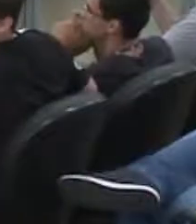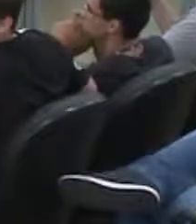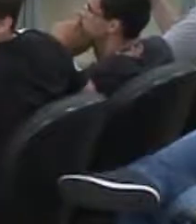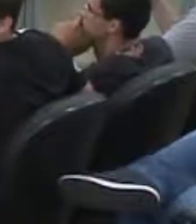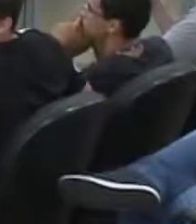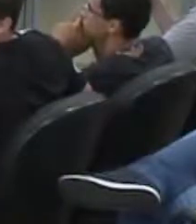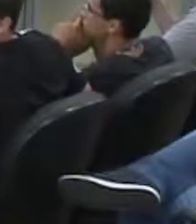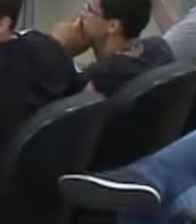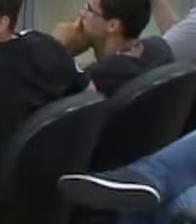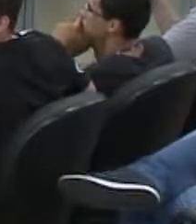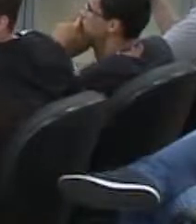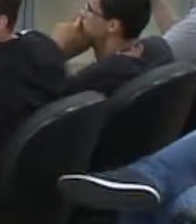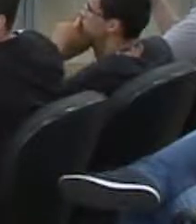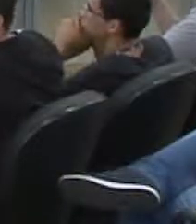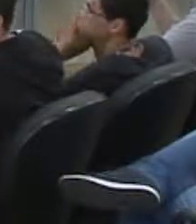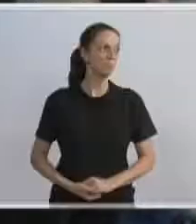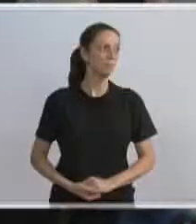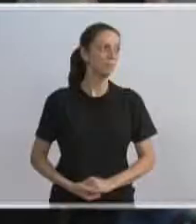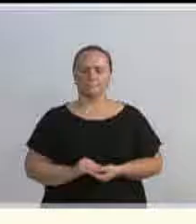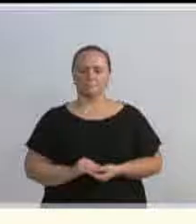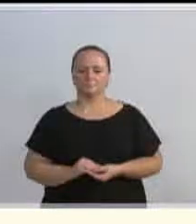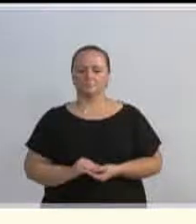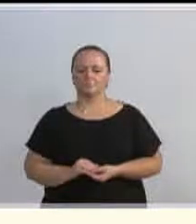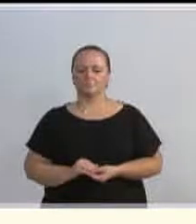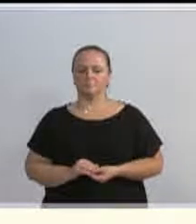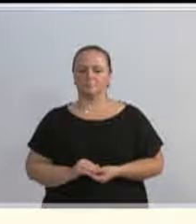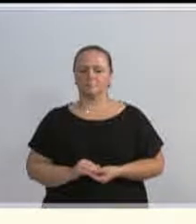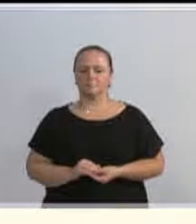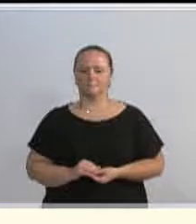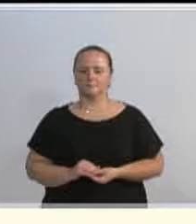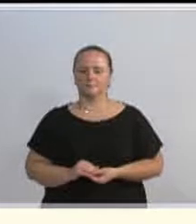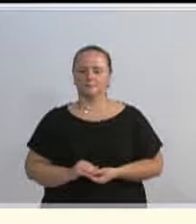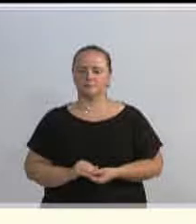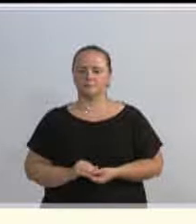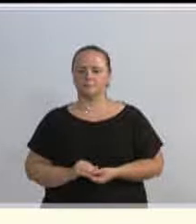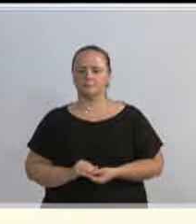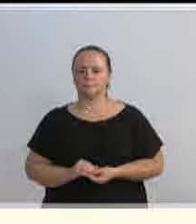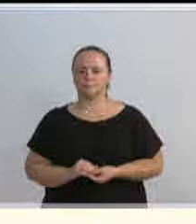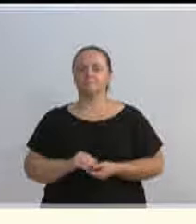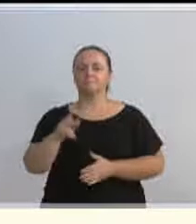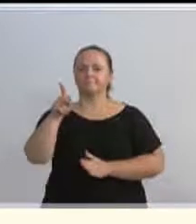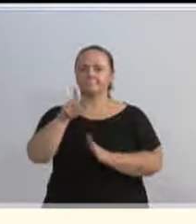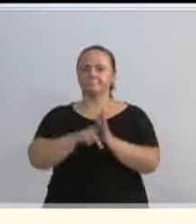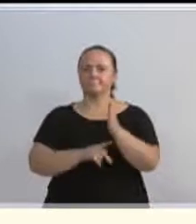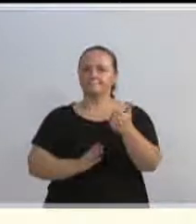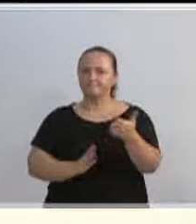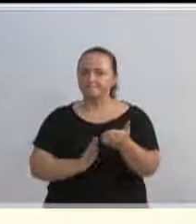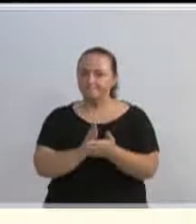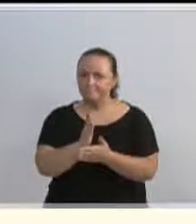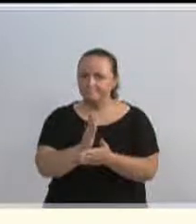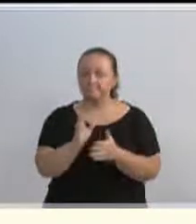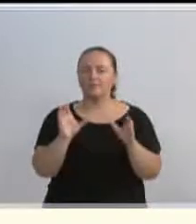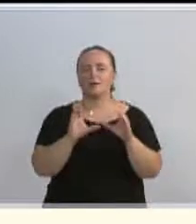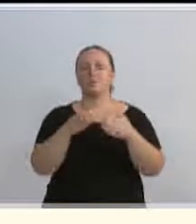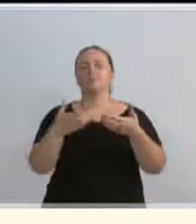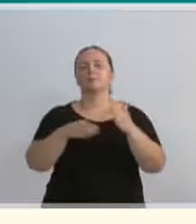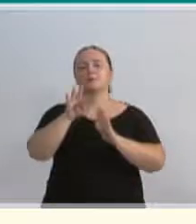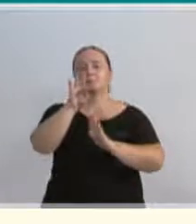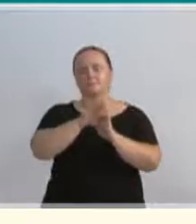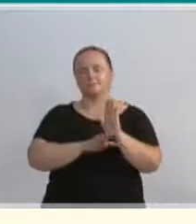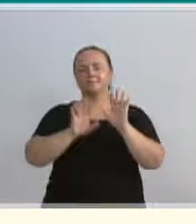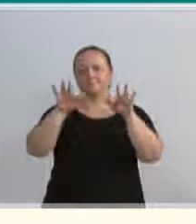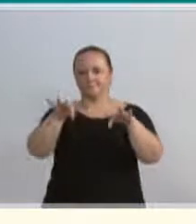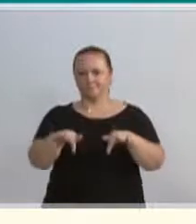na sessão ordinária da última terça feira a câmara de vereadores aprovou quatro projetos de lei e redação final além de requerimentos e